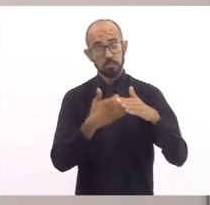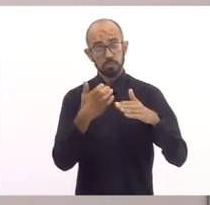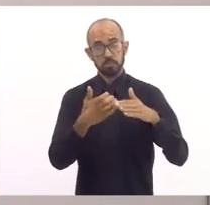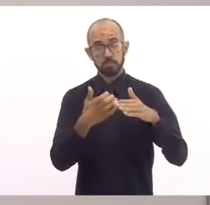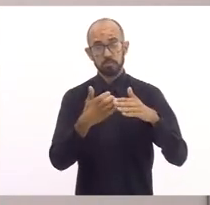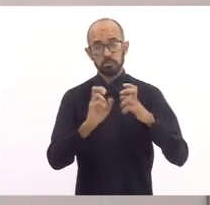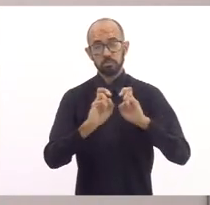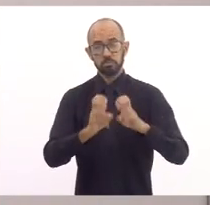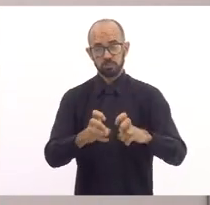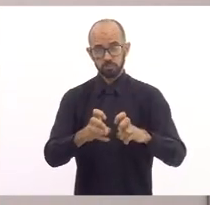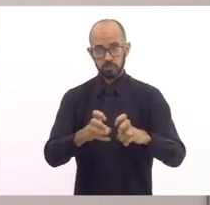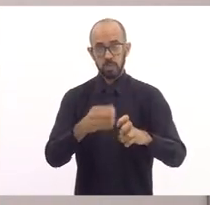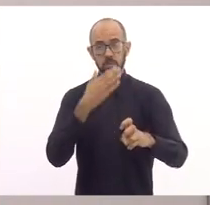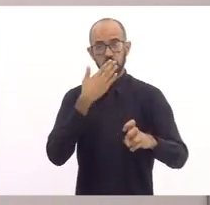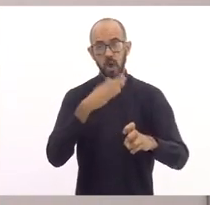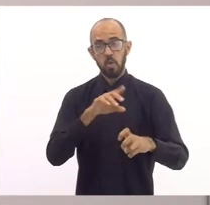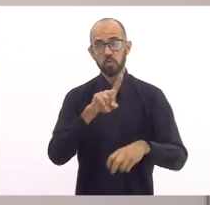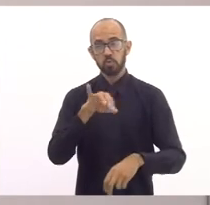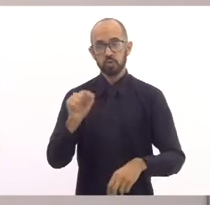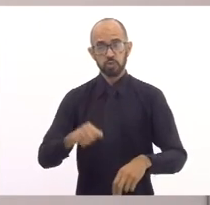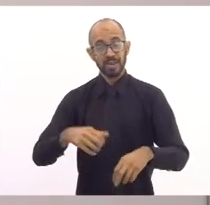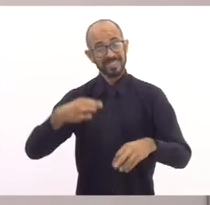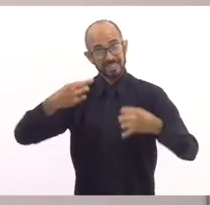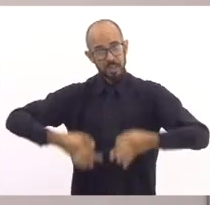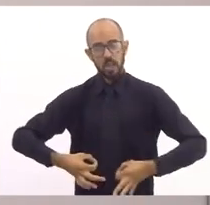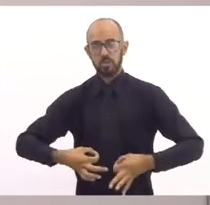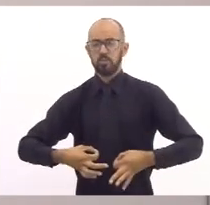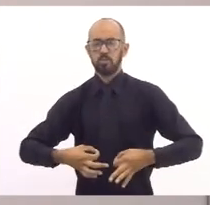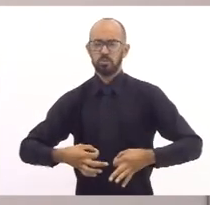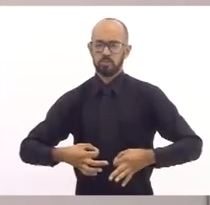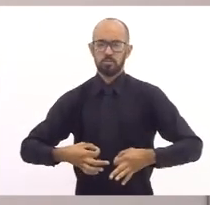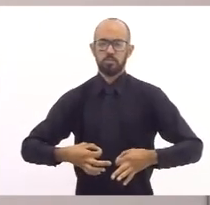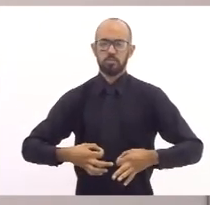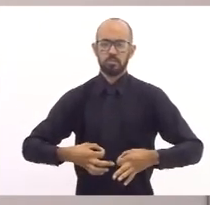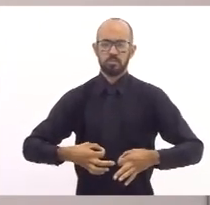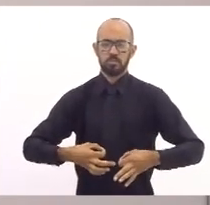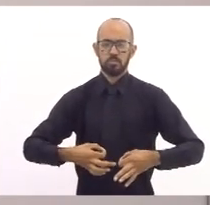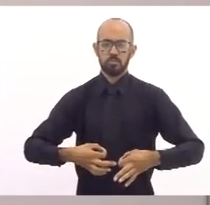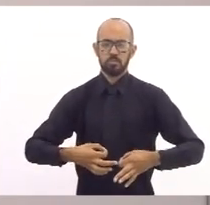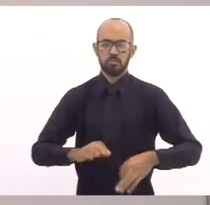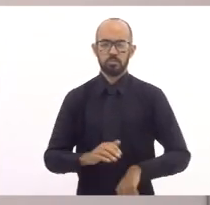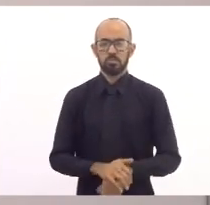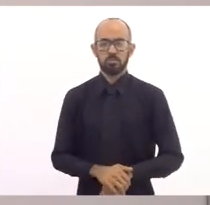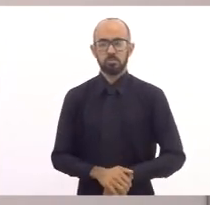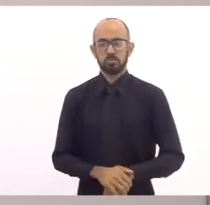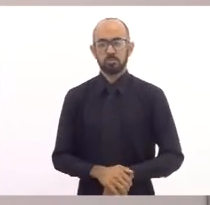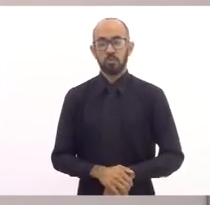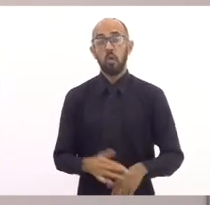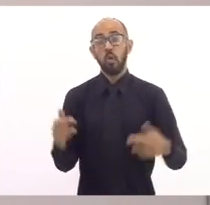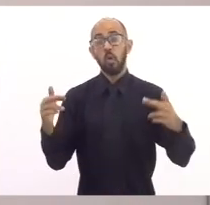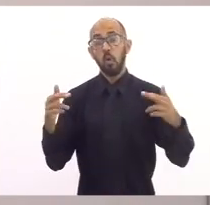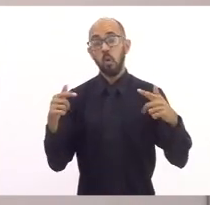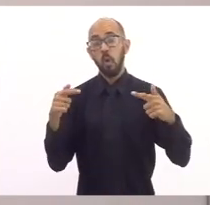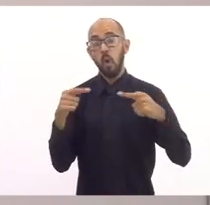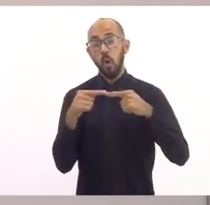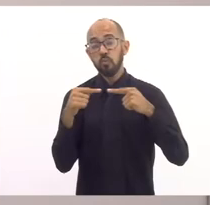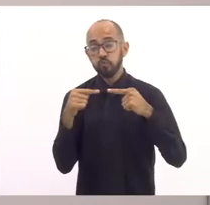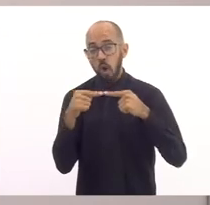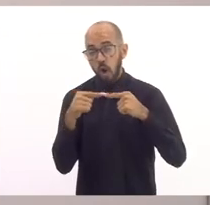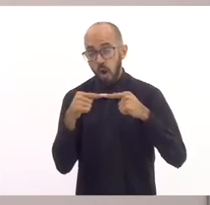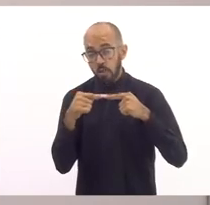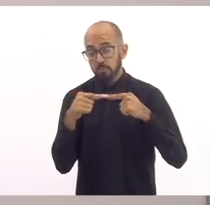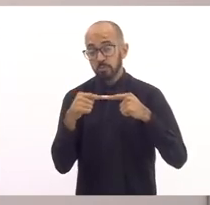qual é a data efetiva, sob o ponto de vista jurídico, que há de